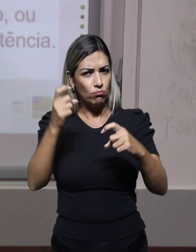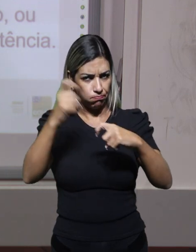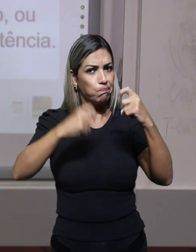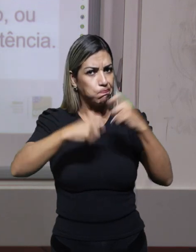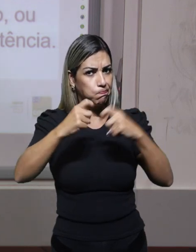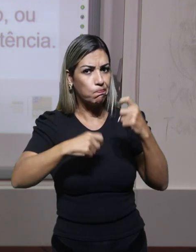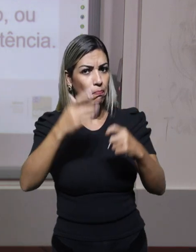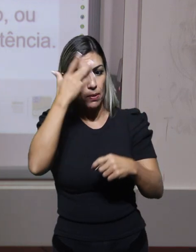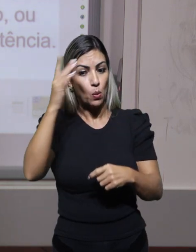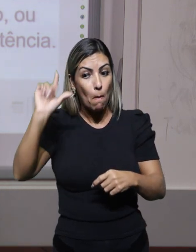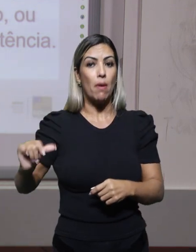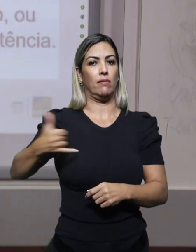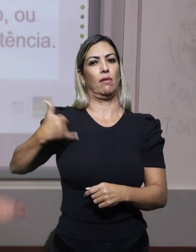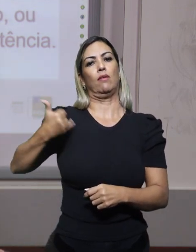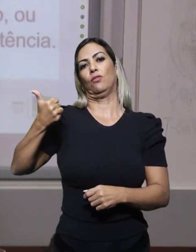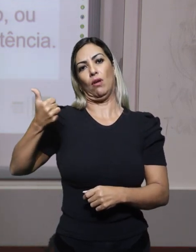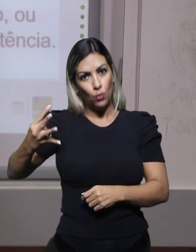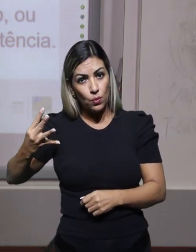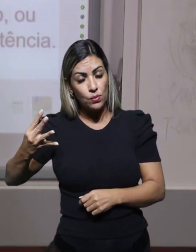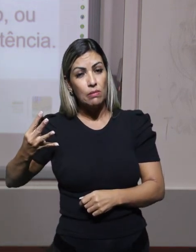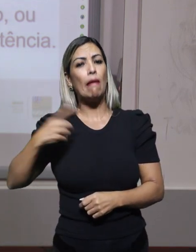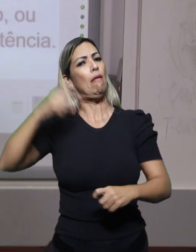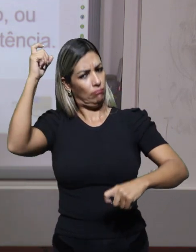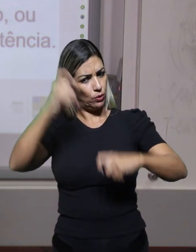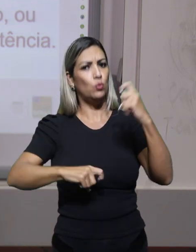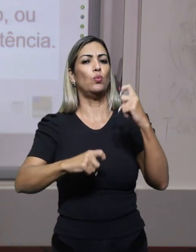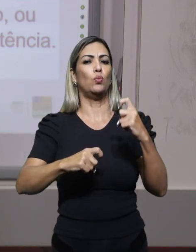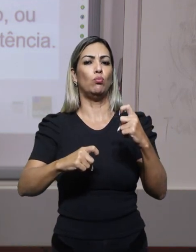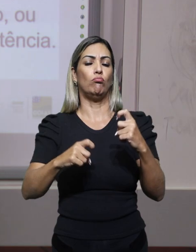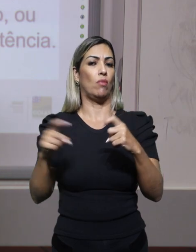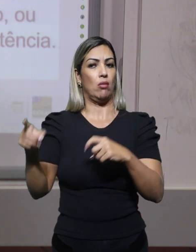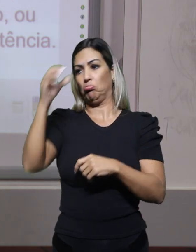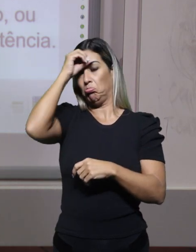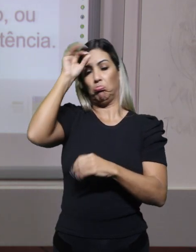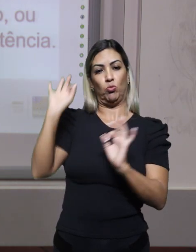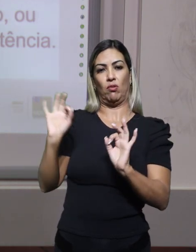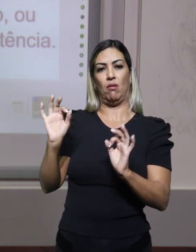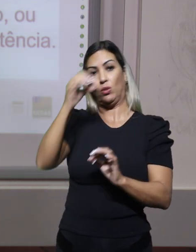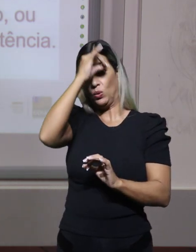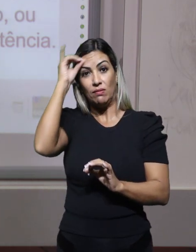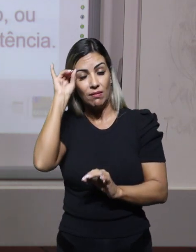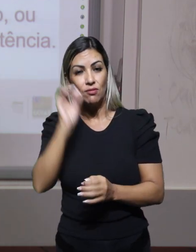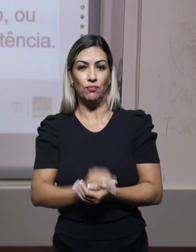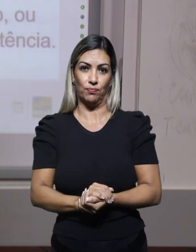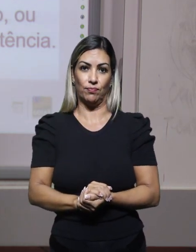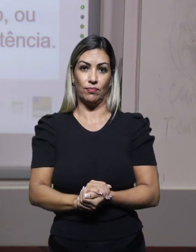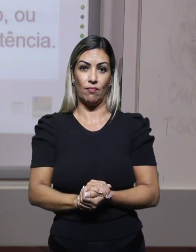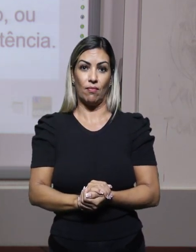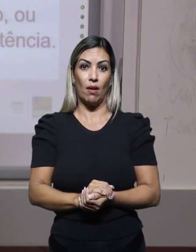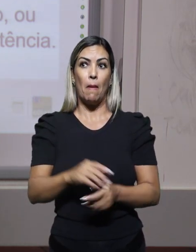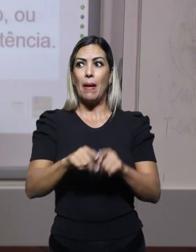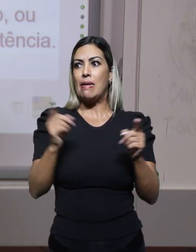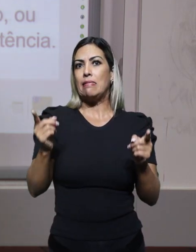relação sexual com uma pessoa menor de 14 anos é estupro de vulnerável. Professora, mas ele é